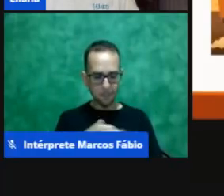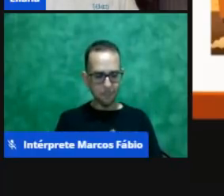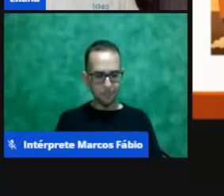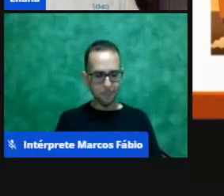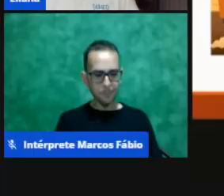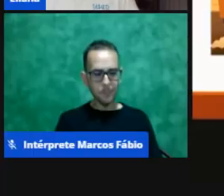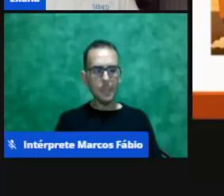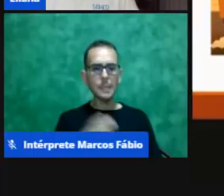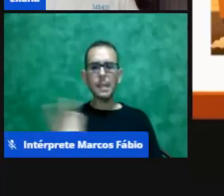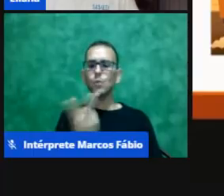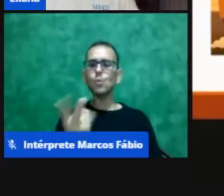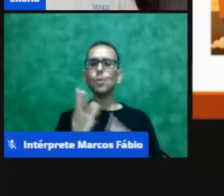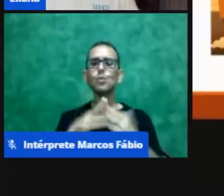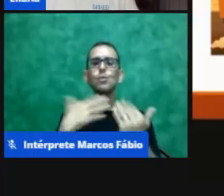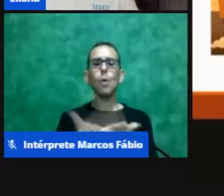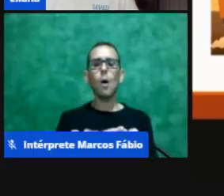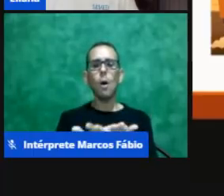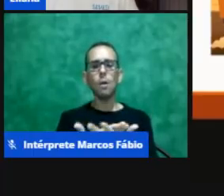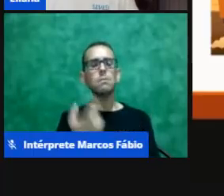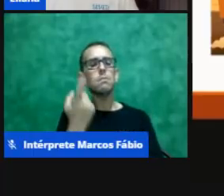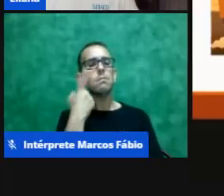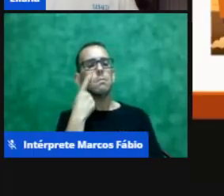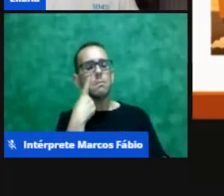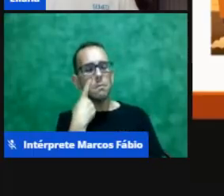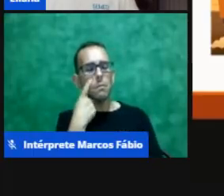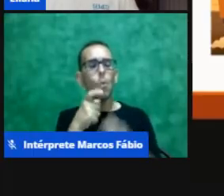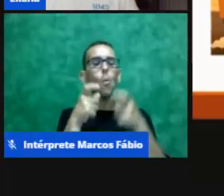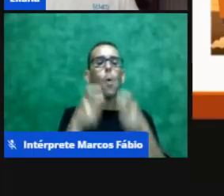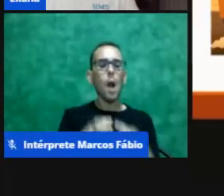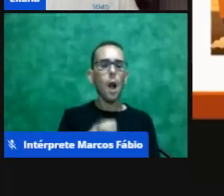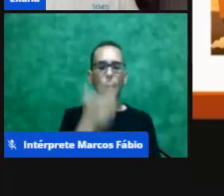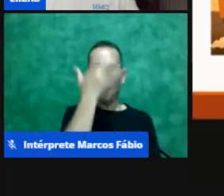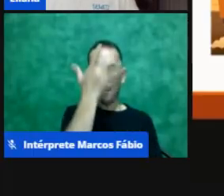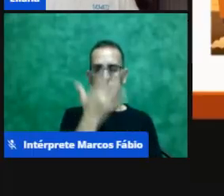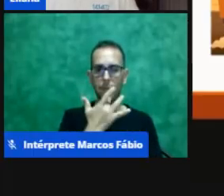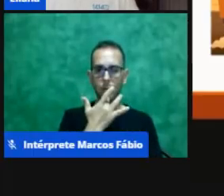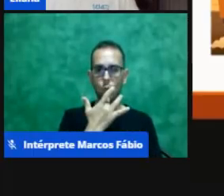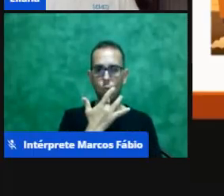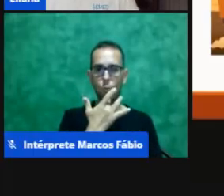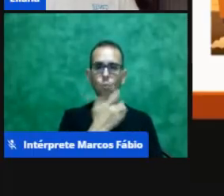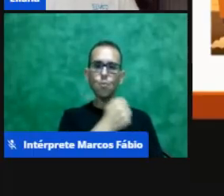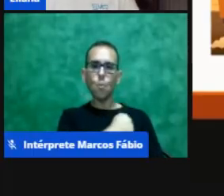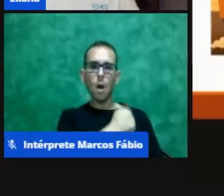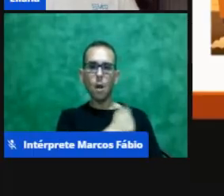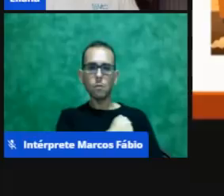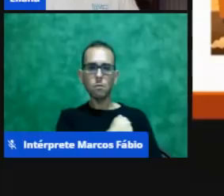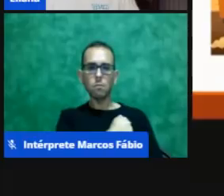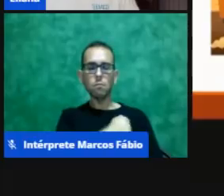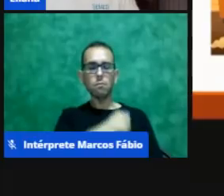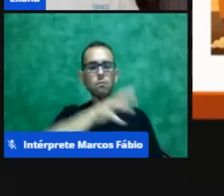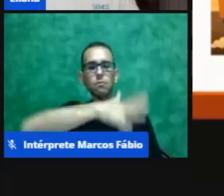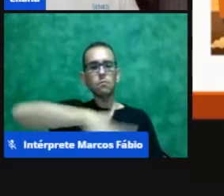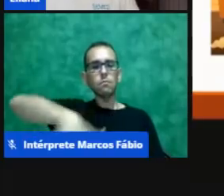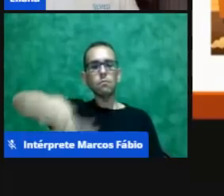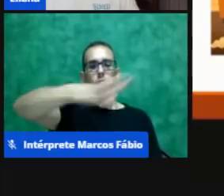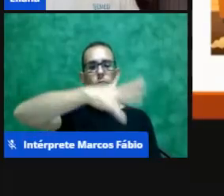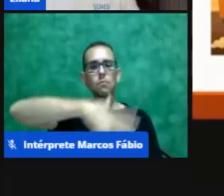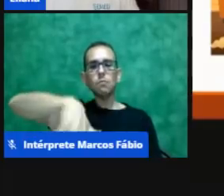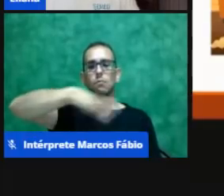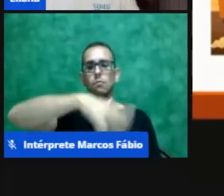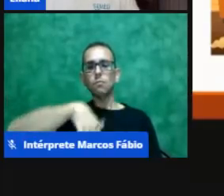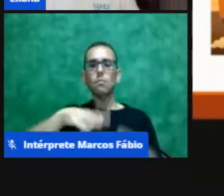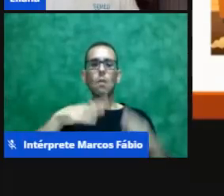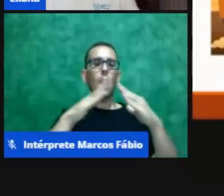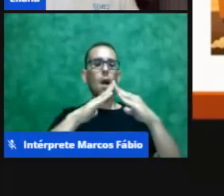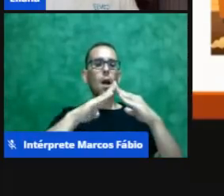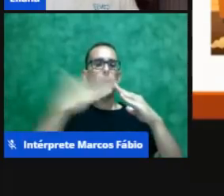particularmente nessas duas escolas, se a gente for pegar a localização e o perfil, né, do nosso público, a grande parte deles, né, é localizado